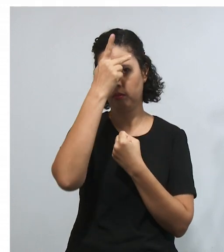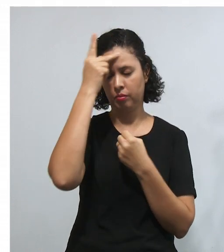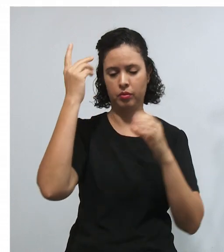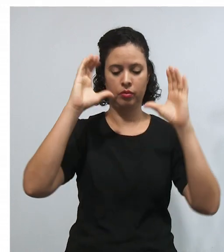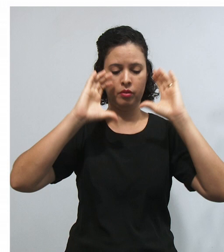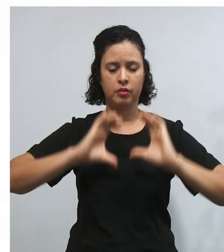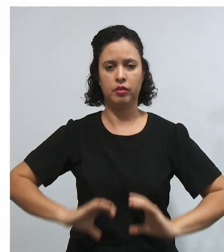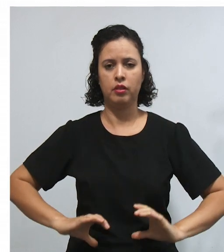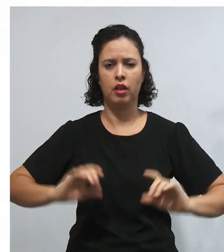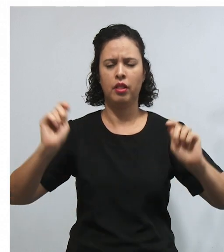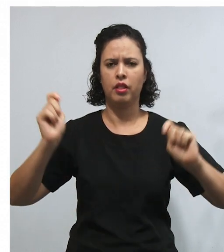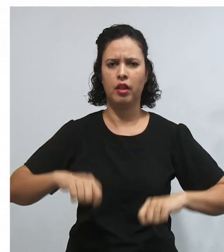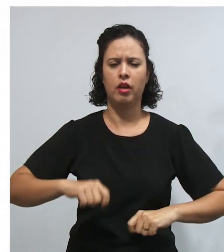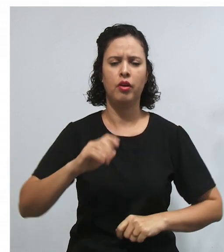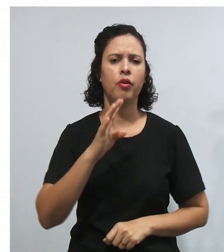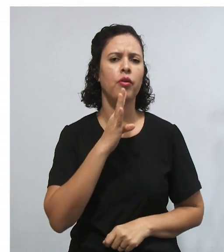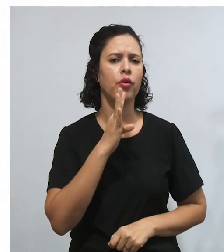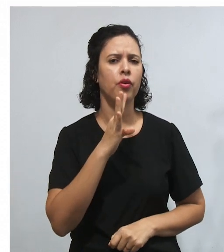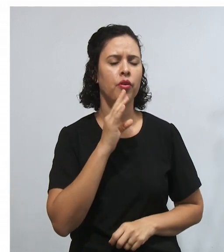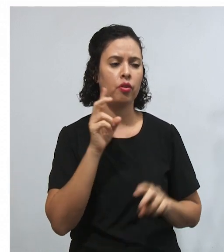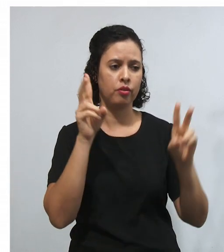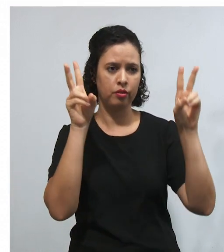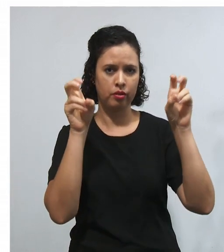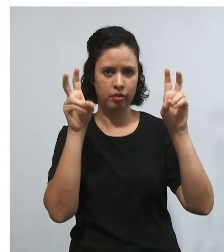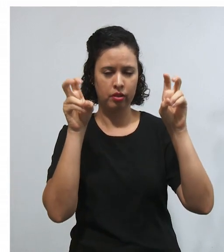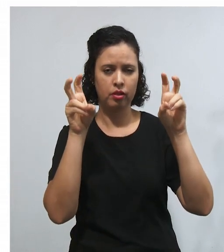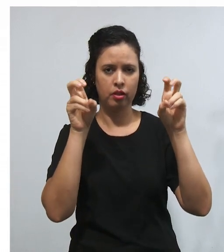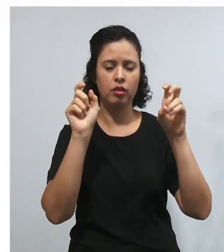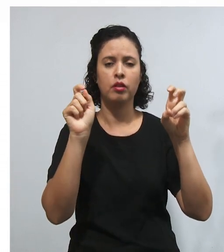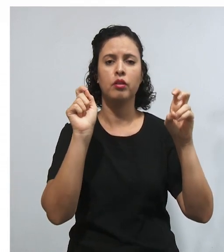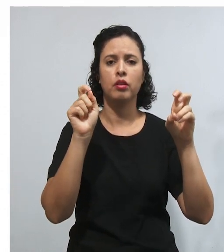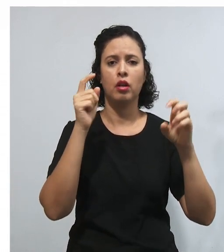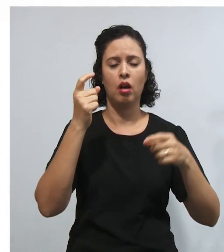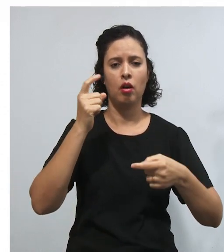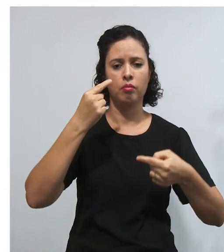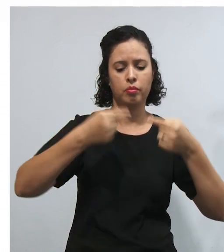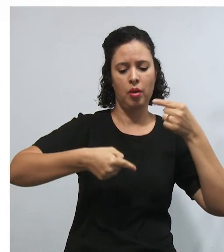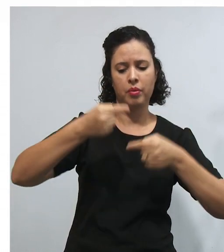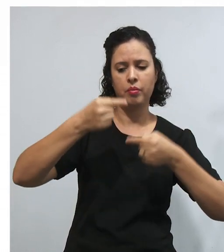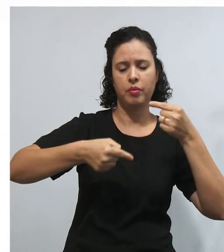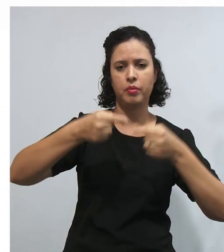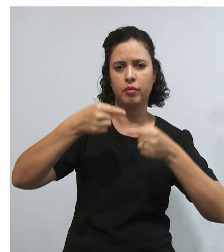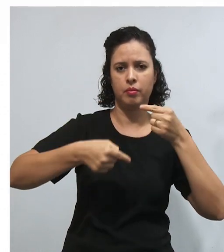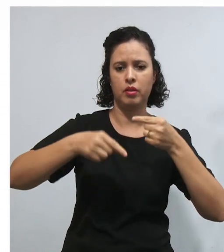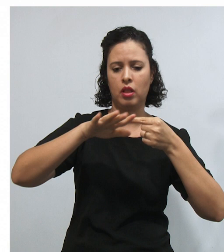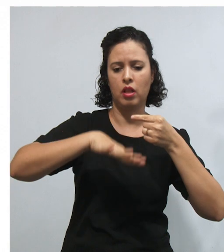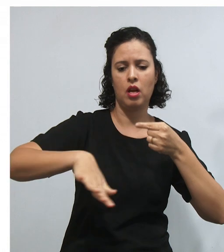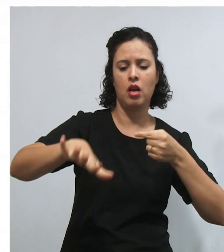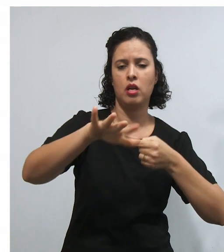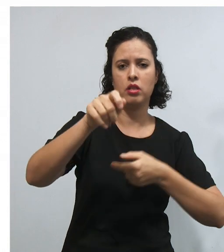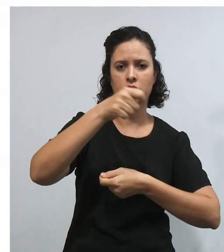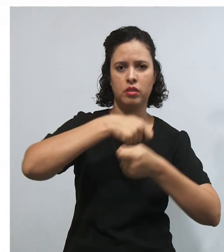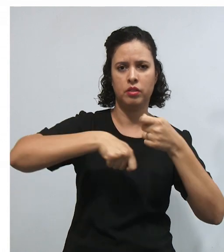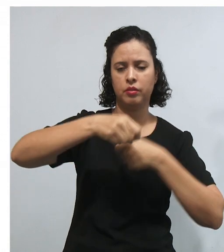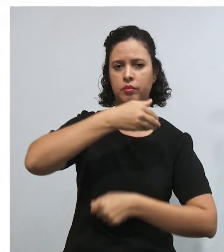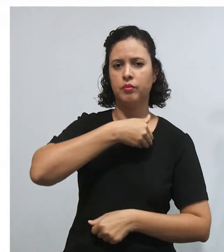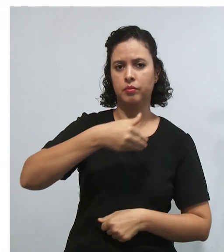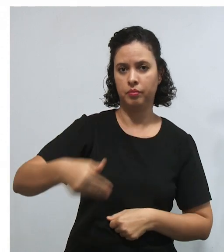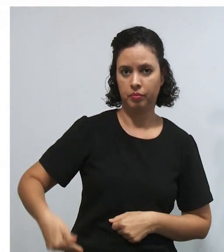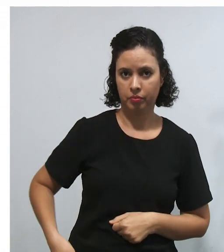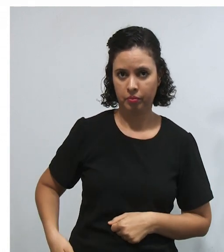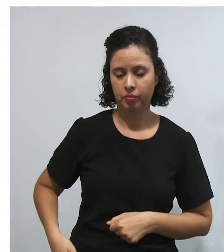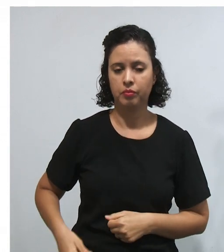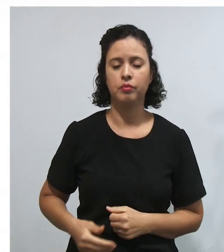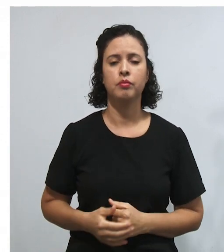a possibilidade de conhecer os assuntos que estão sendo tratados no âmbito da administração pública, tá?